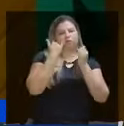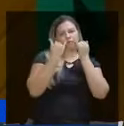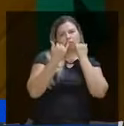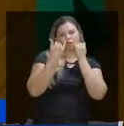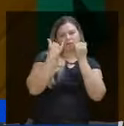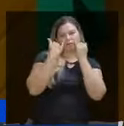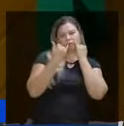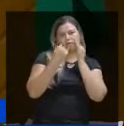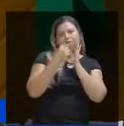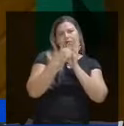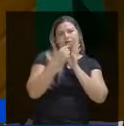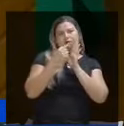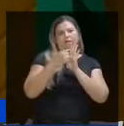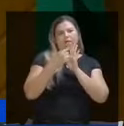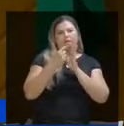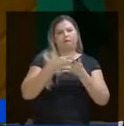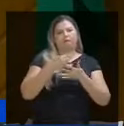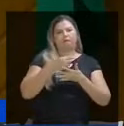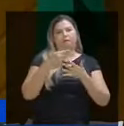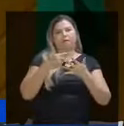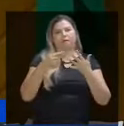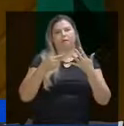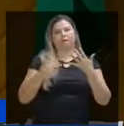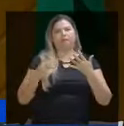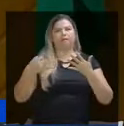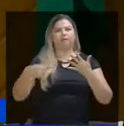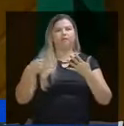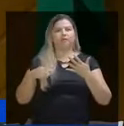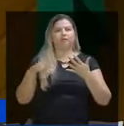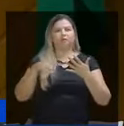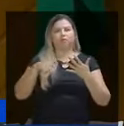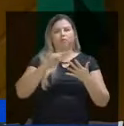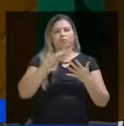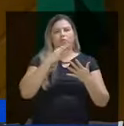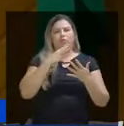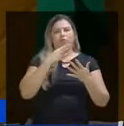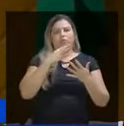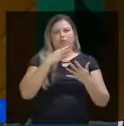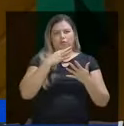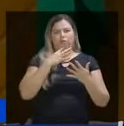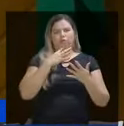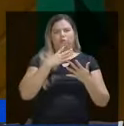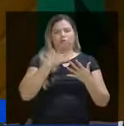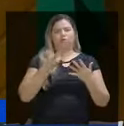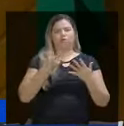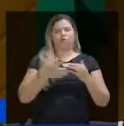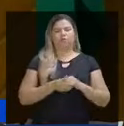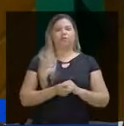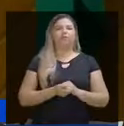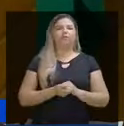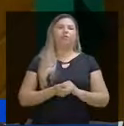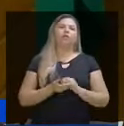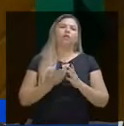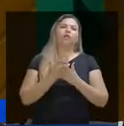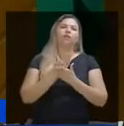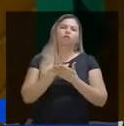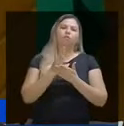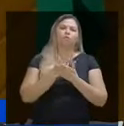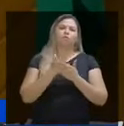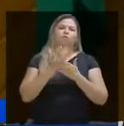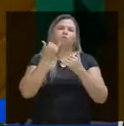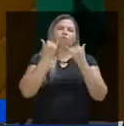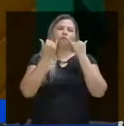recursais da espécie, então merece ser conhecido. No mérito, cabe fazer alguma consideração preliminar